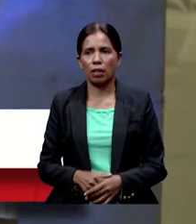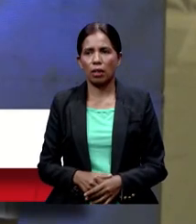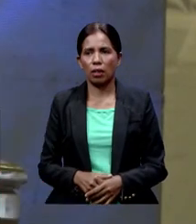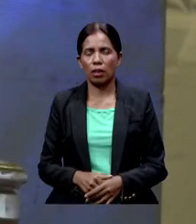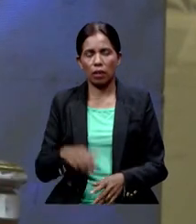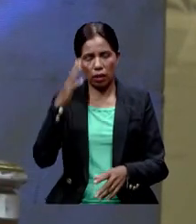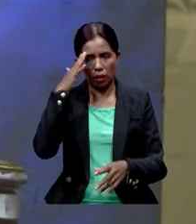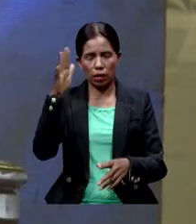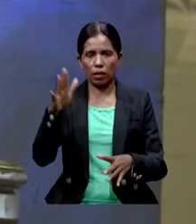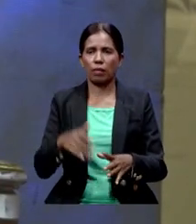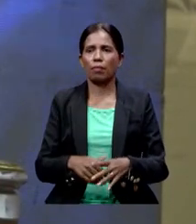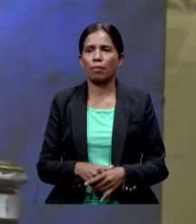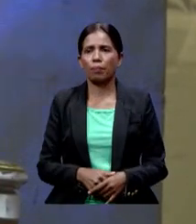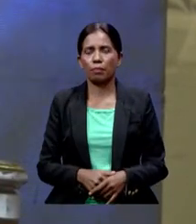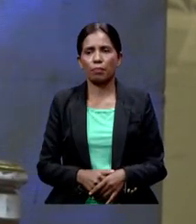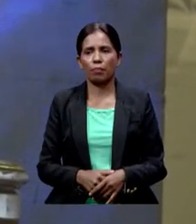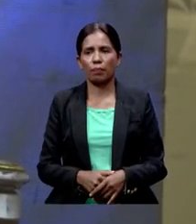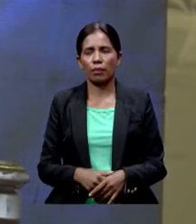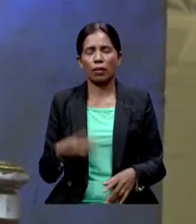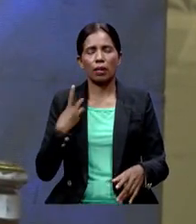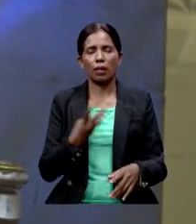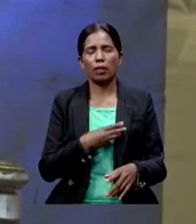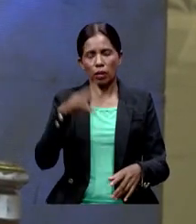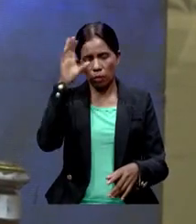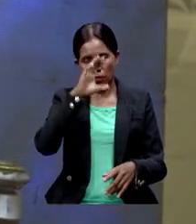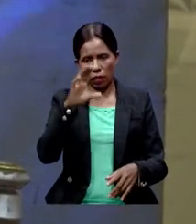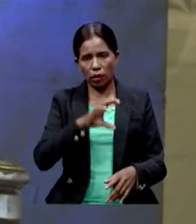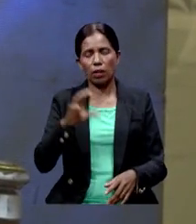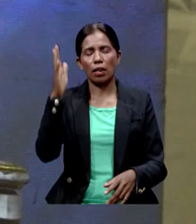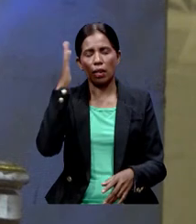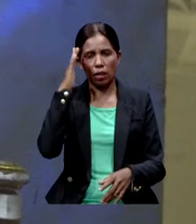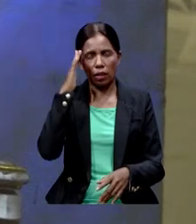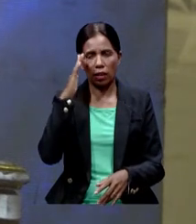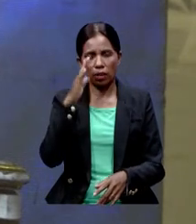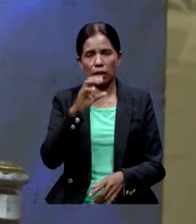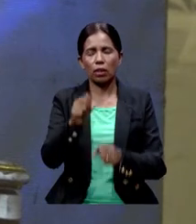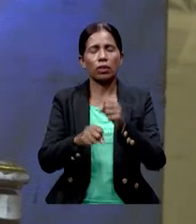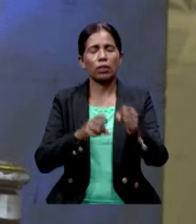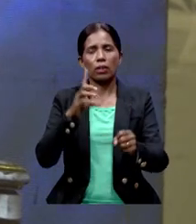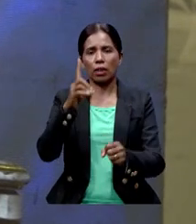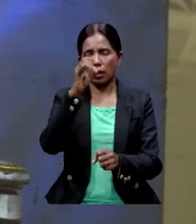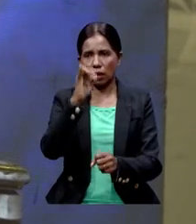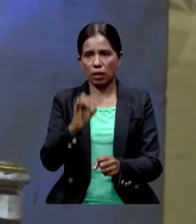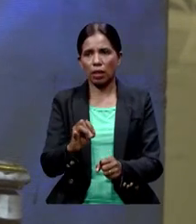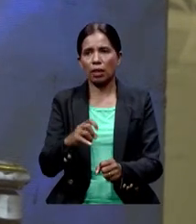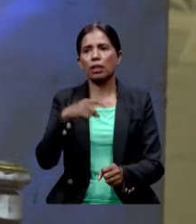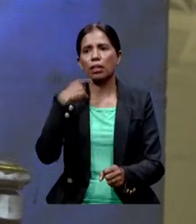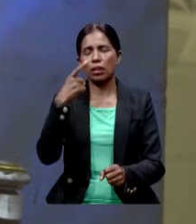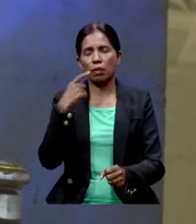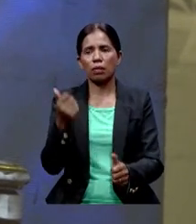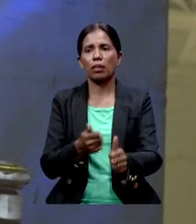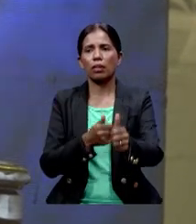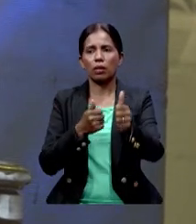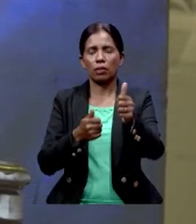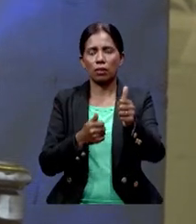Latene, e de Bucatoc, Atene, Lulis, o cidadão de Lili, sem actuir e